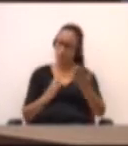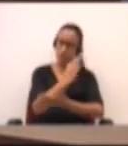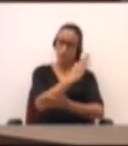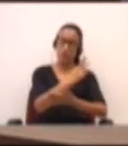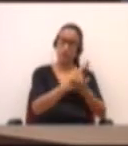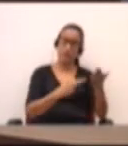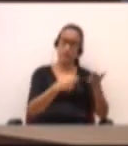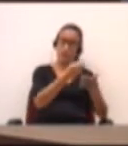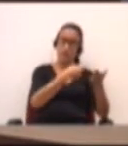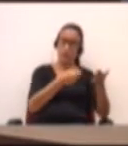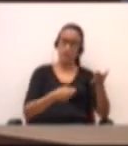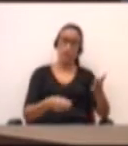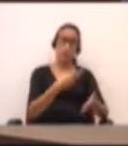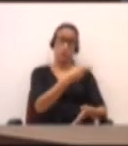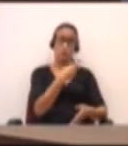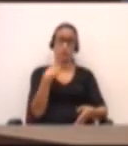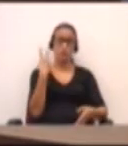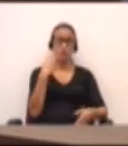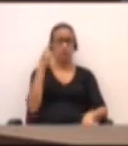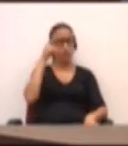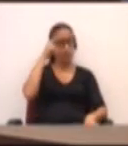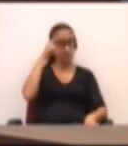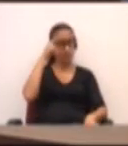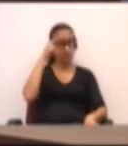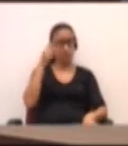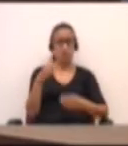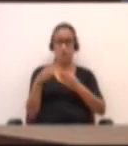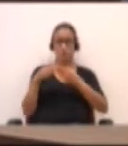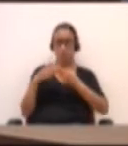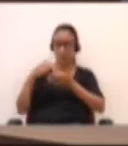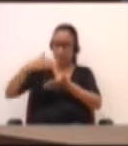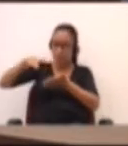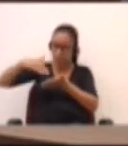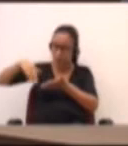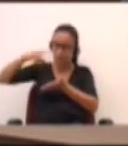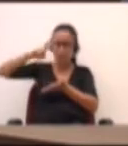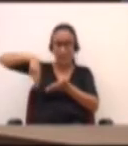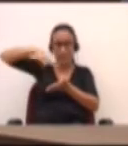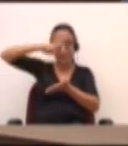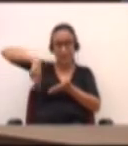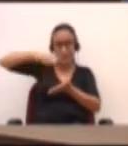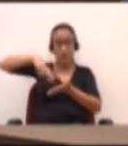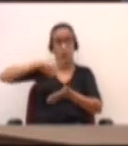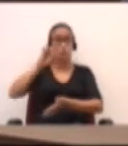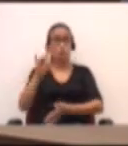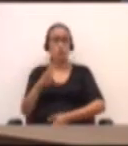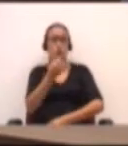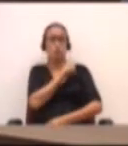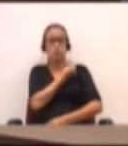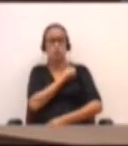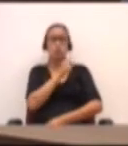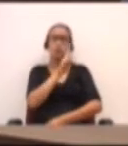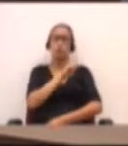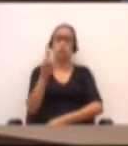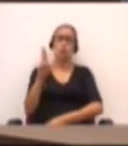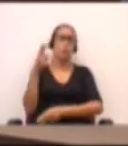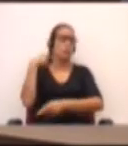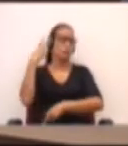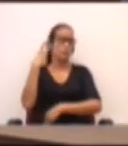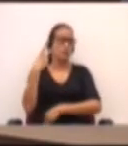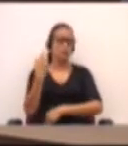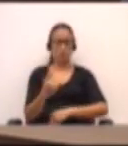vereador José Faridzani e ao secretário para a leitura conforme a